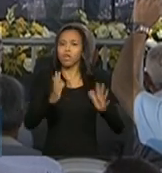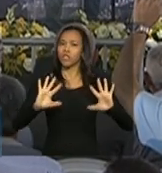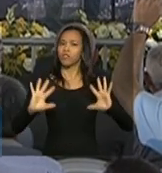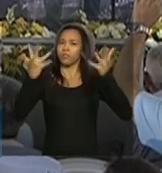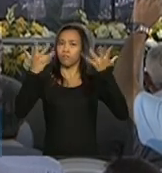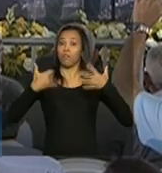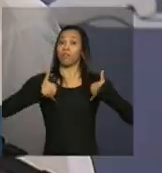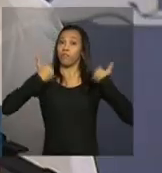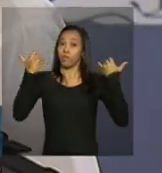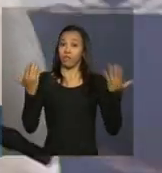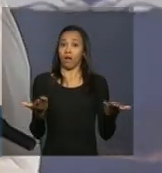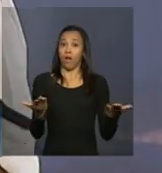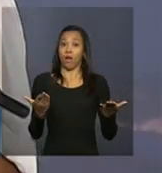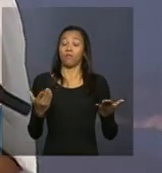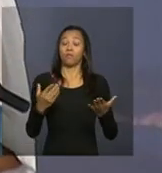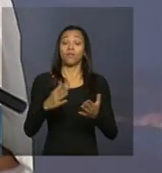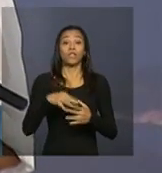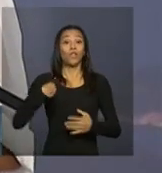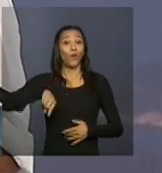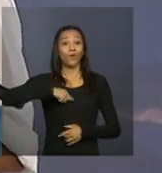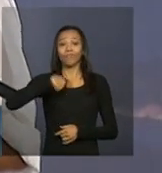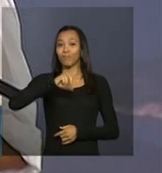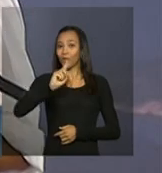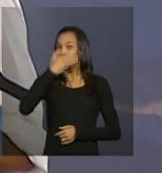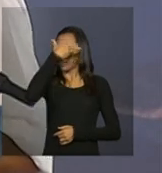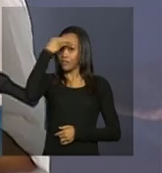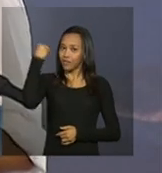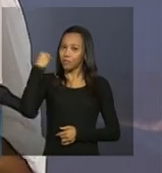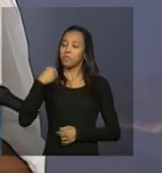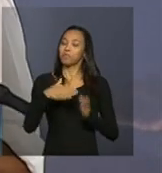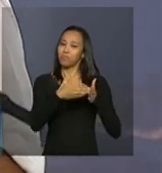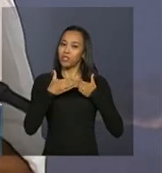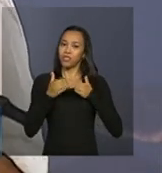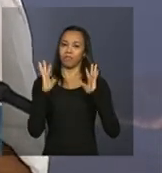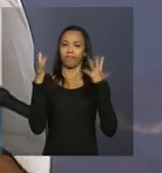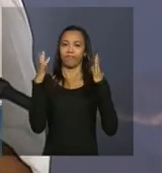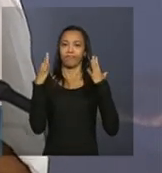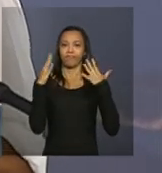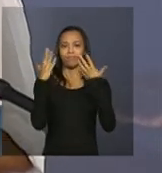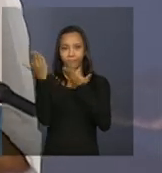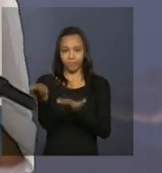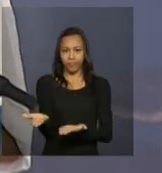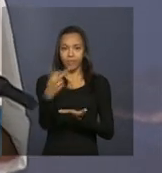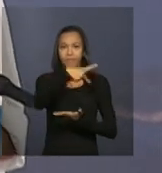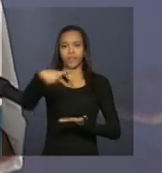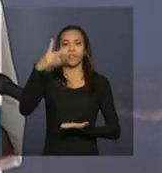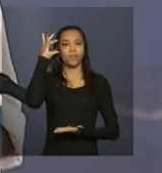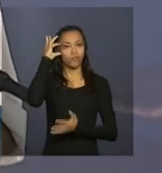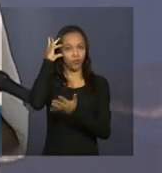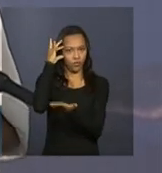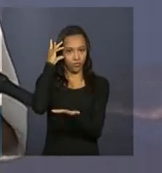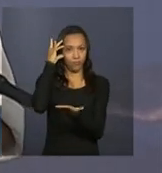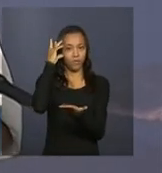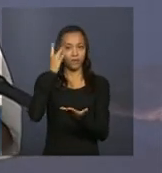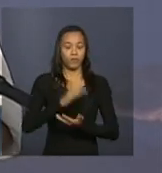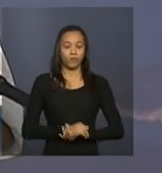que a gente não esquece, então eu queria pedir uma grande salva de palmas para a nossa presidenta Dilma Rousseff.